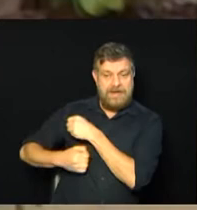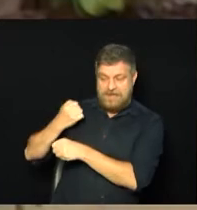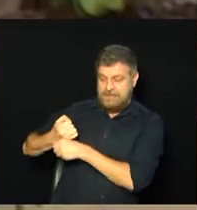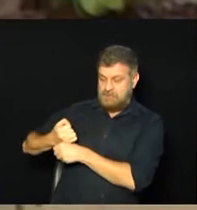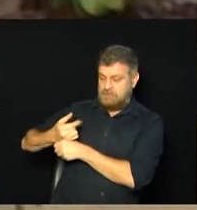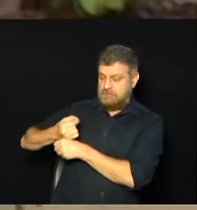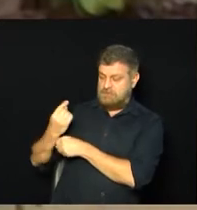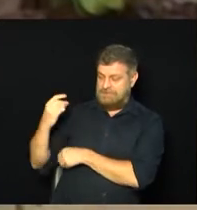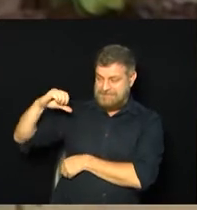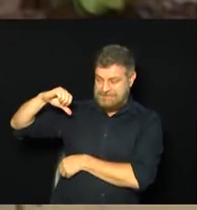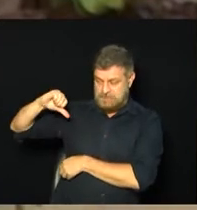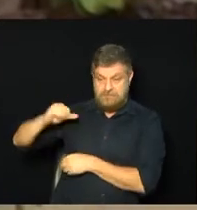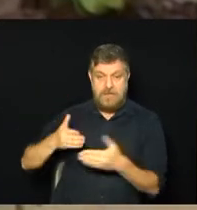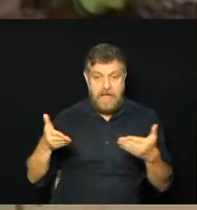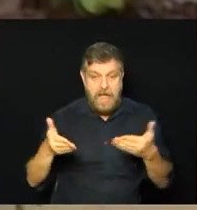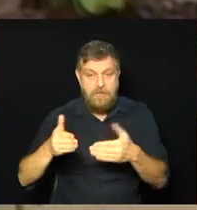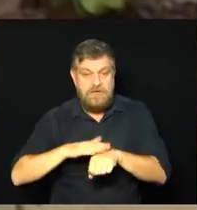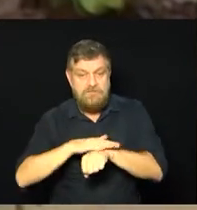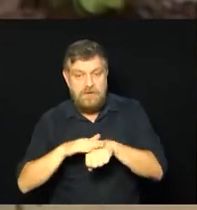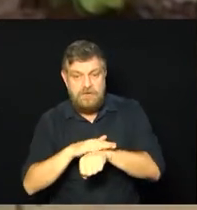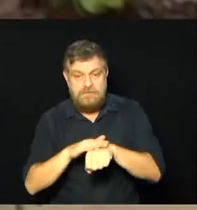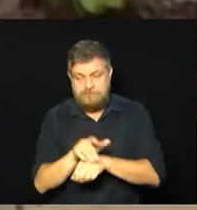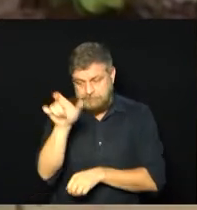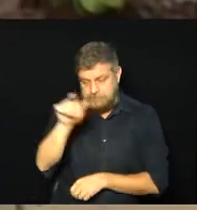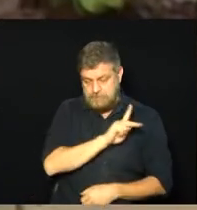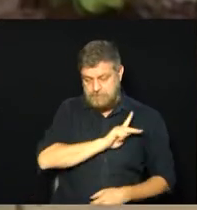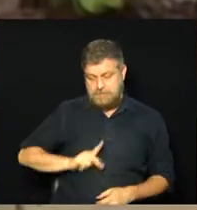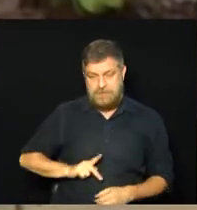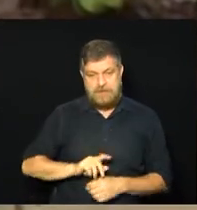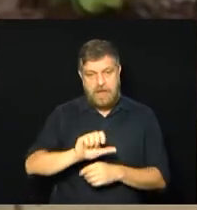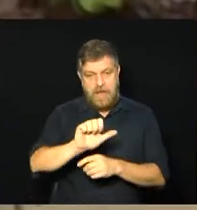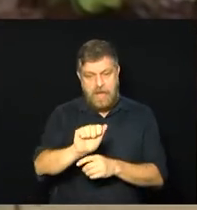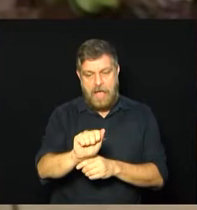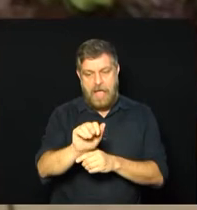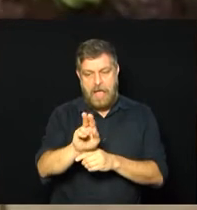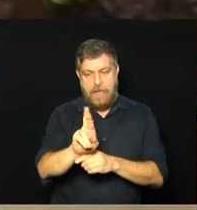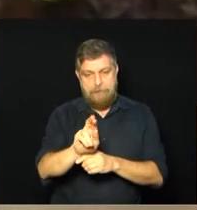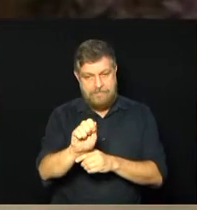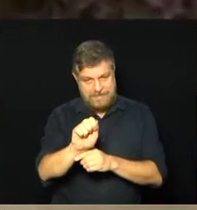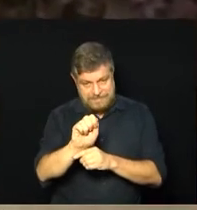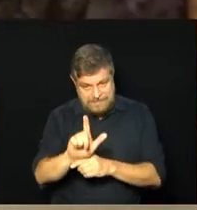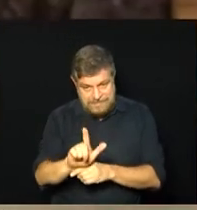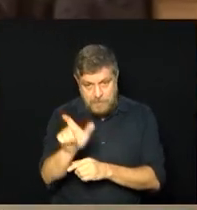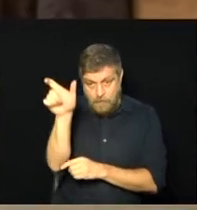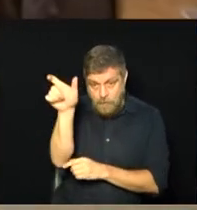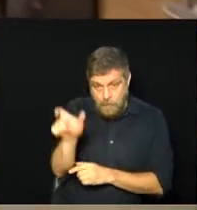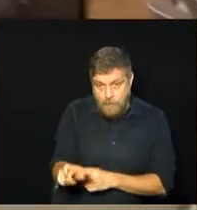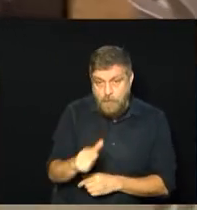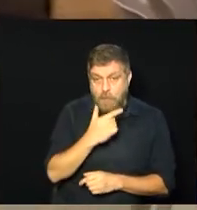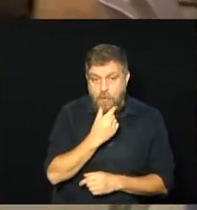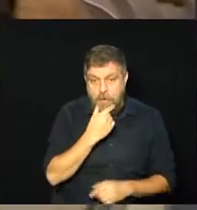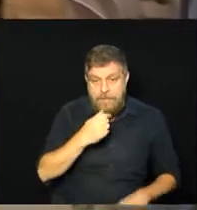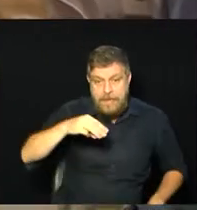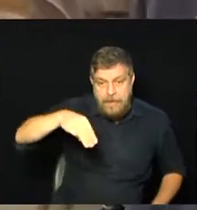2019. E agora que a gente vai conversar com o presidente da Brasel, o Matheus, que já está aqui do meu lado e vai explicar